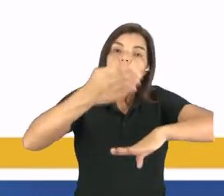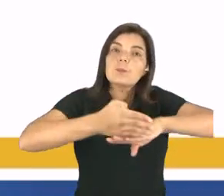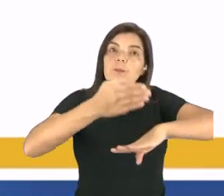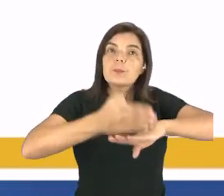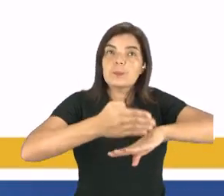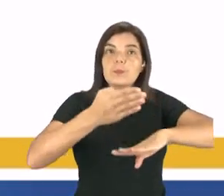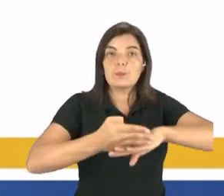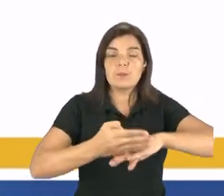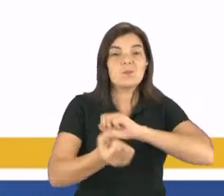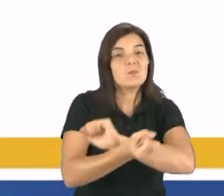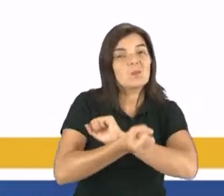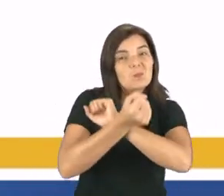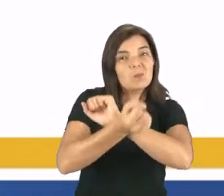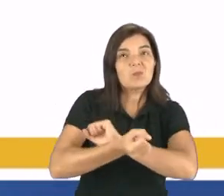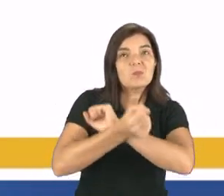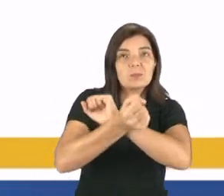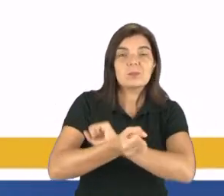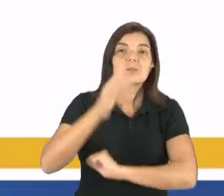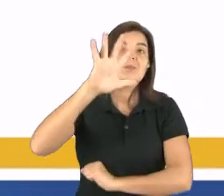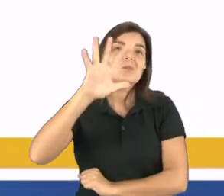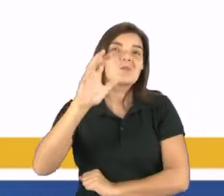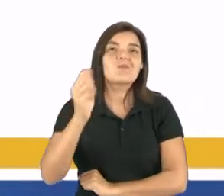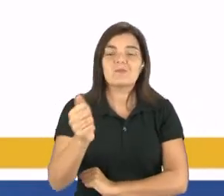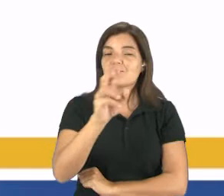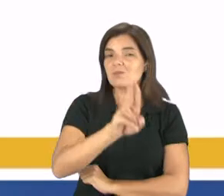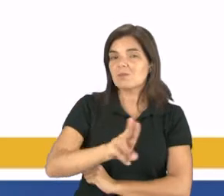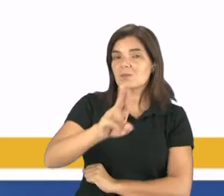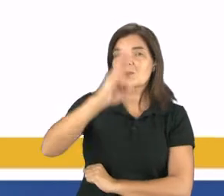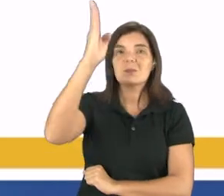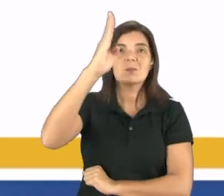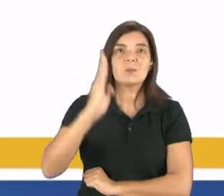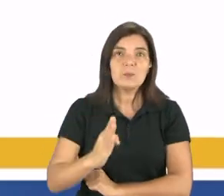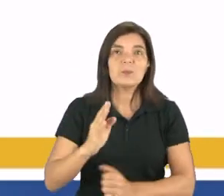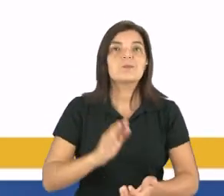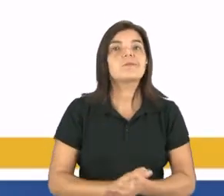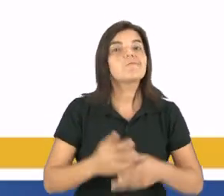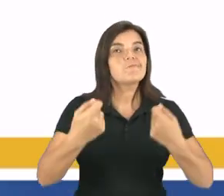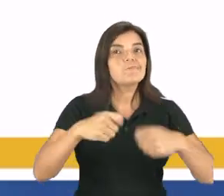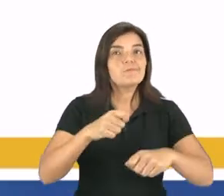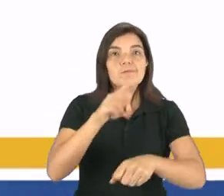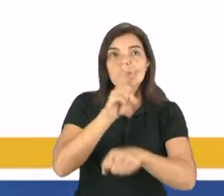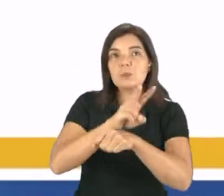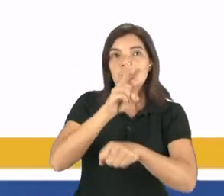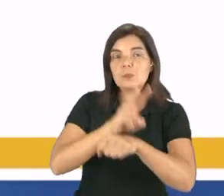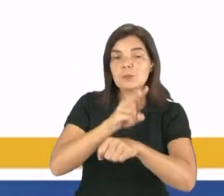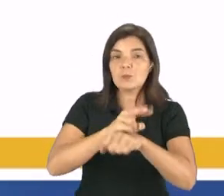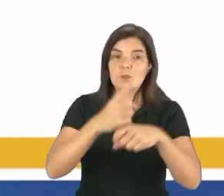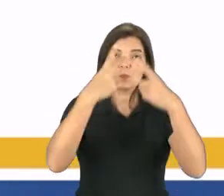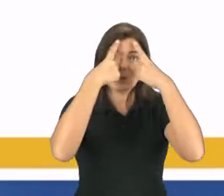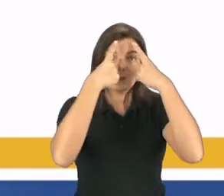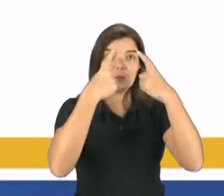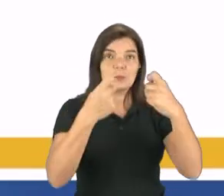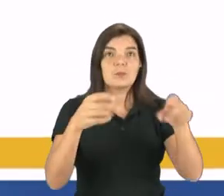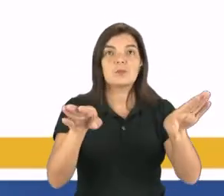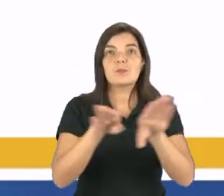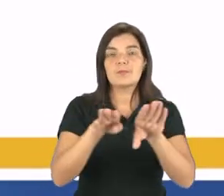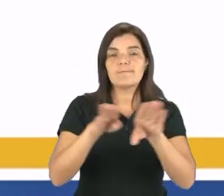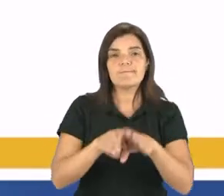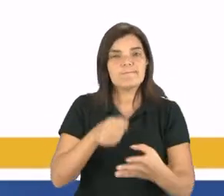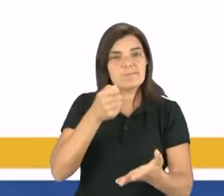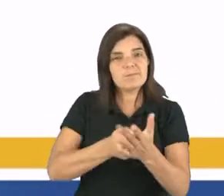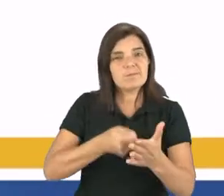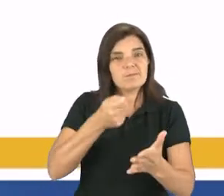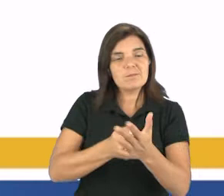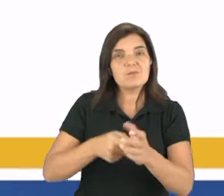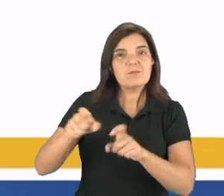mão de obra escrava africana foi muito utilizada no Brasil, da necessidade de se proteger contra a violência